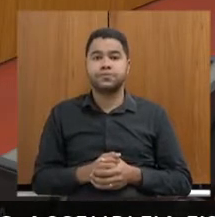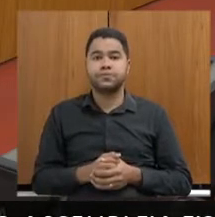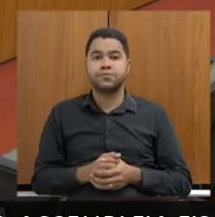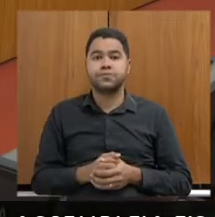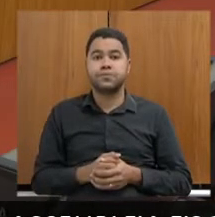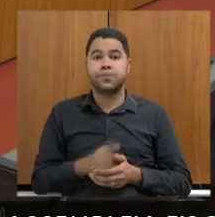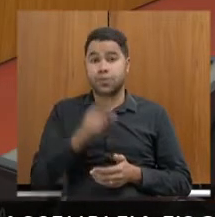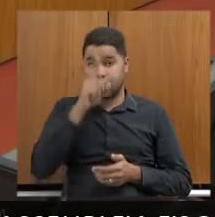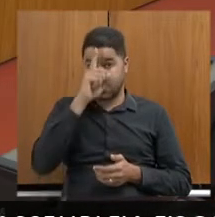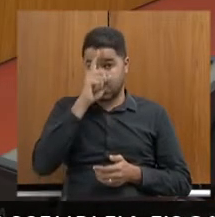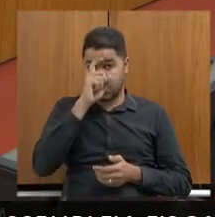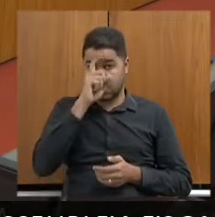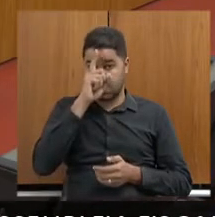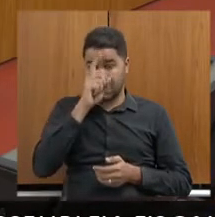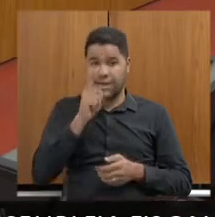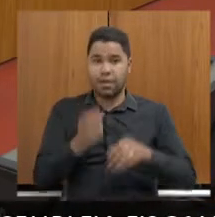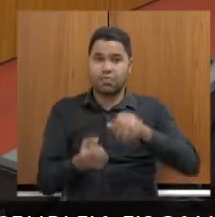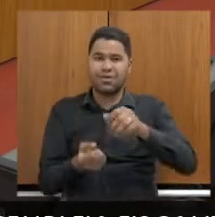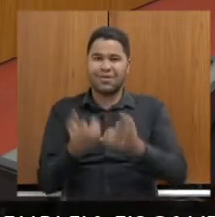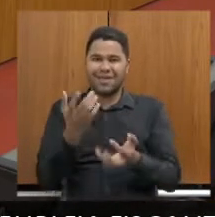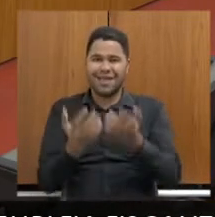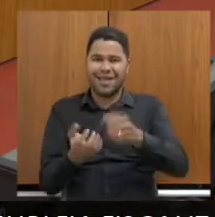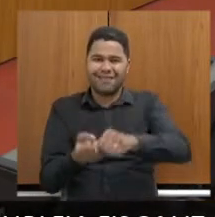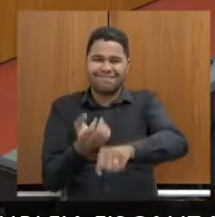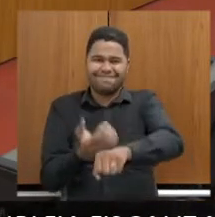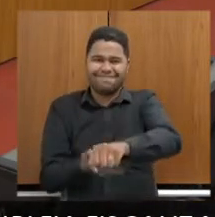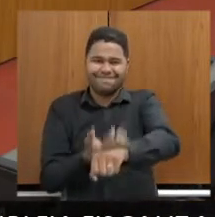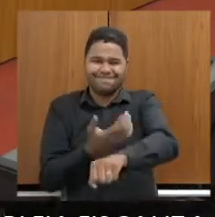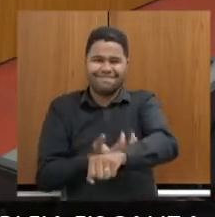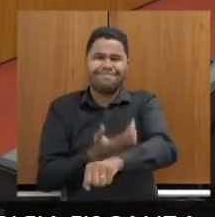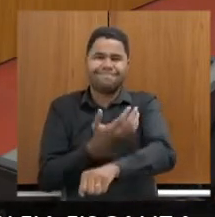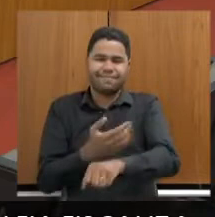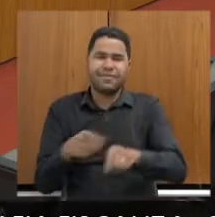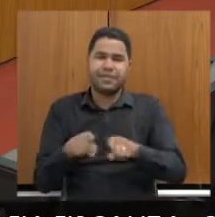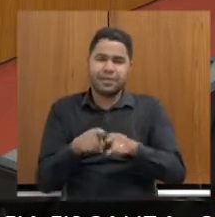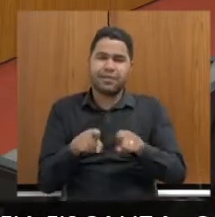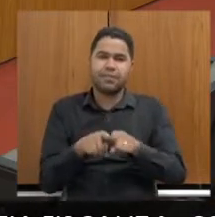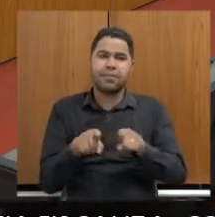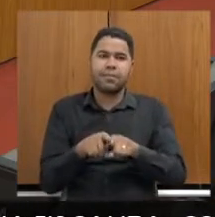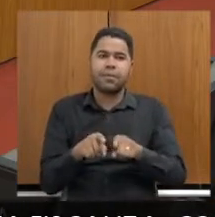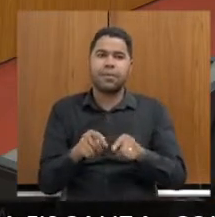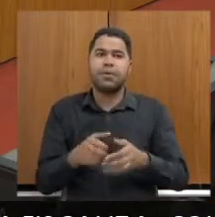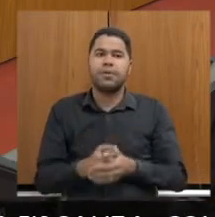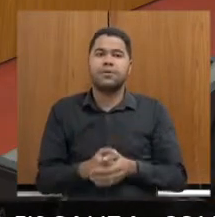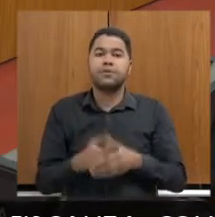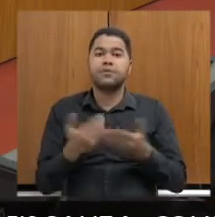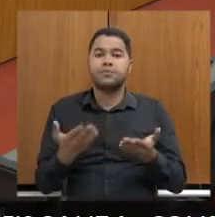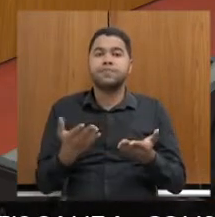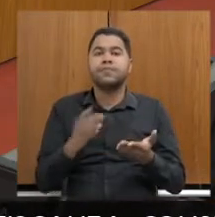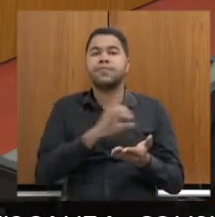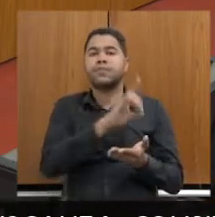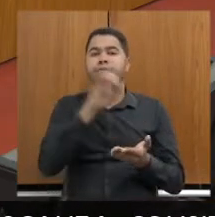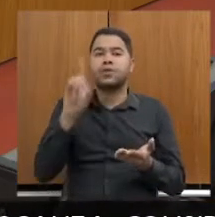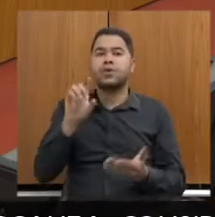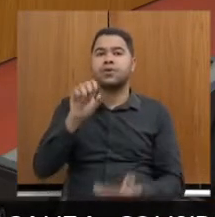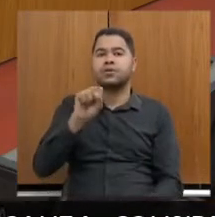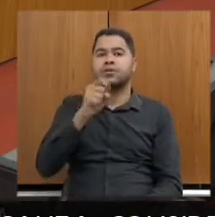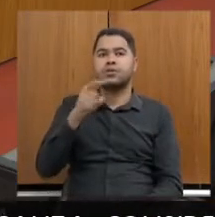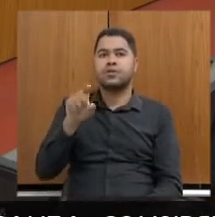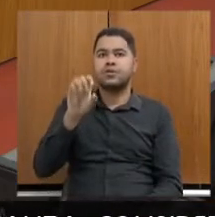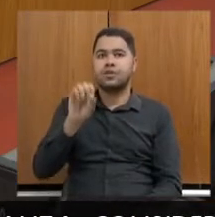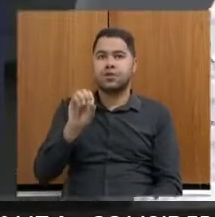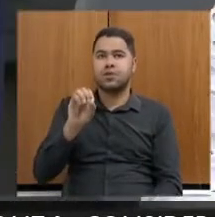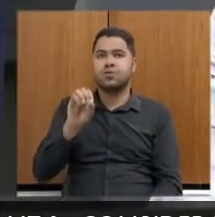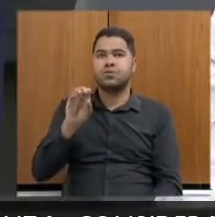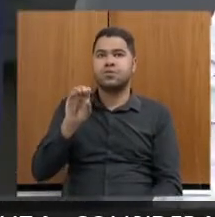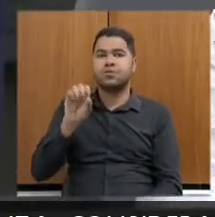hospital de queimadura fogo ralou muito aí a respeito de uma descentralização então Aquele dia lá em São Sebastião também